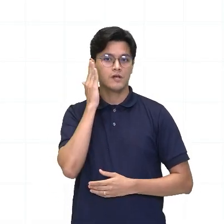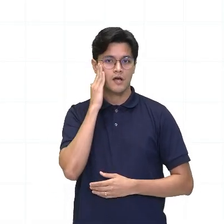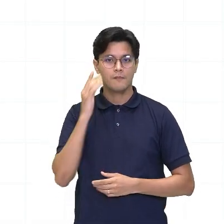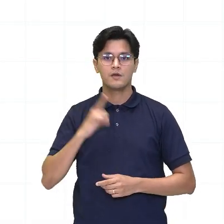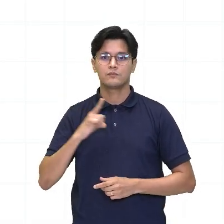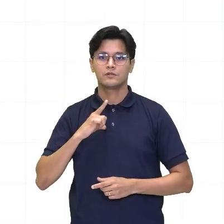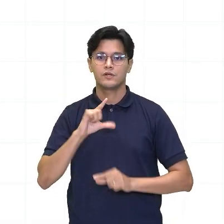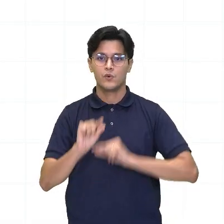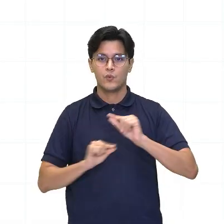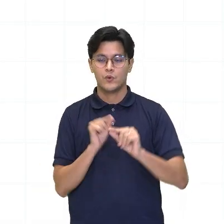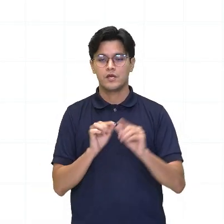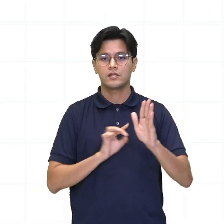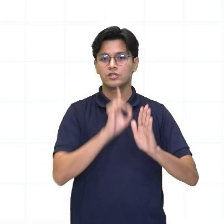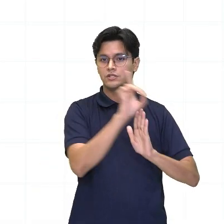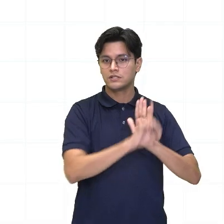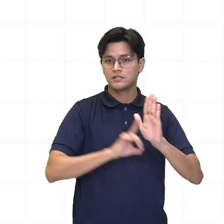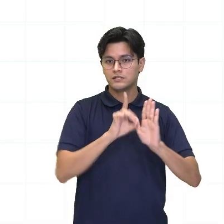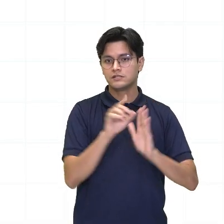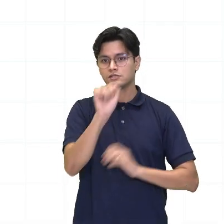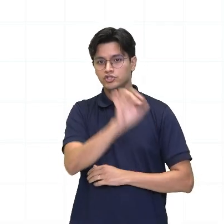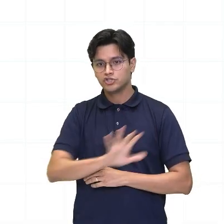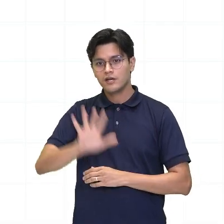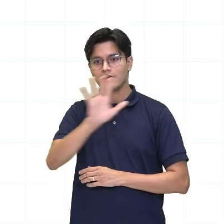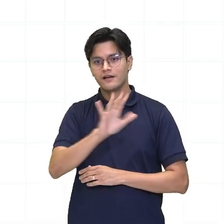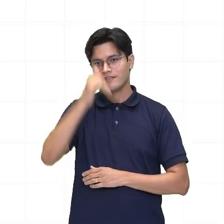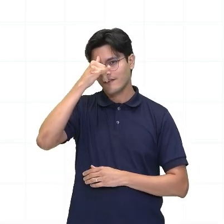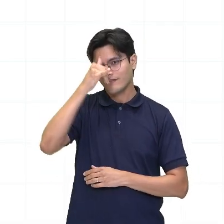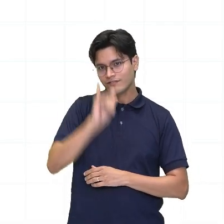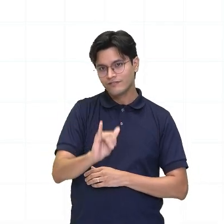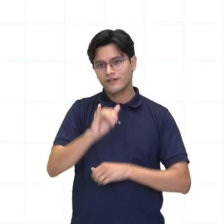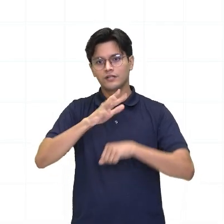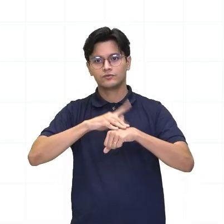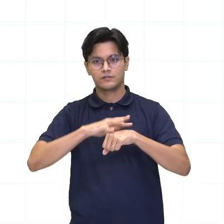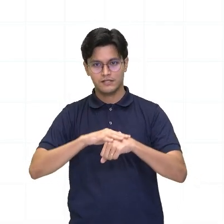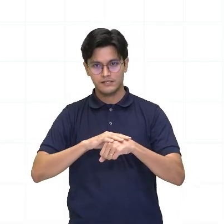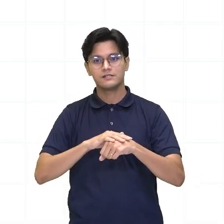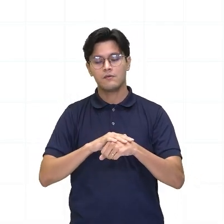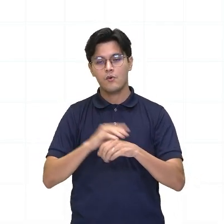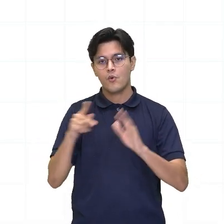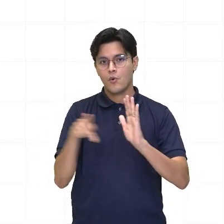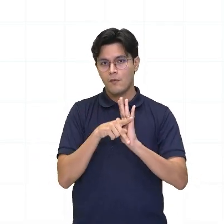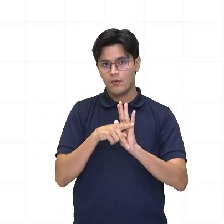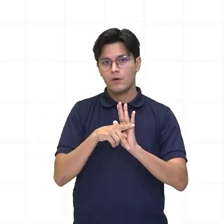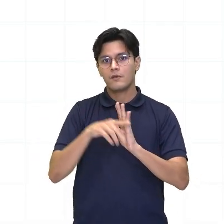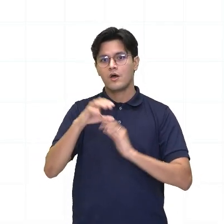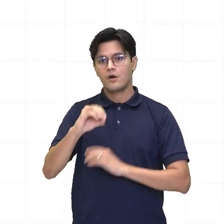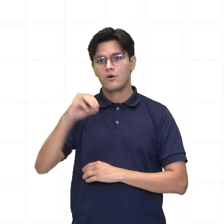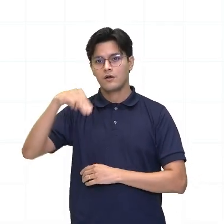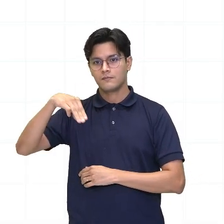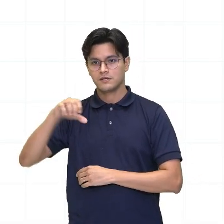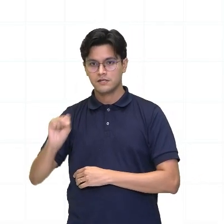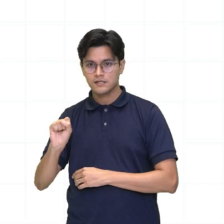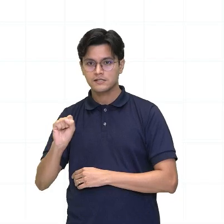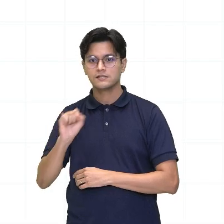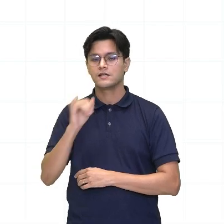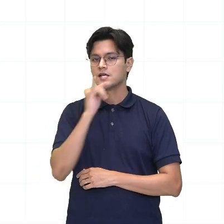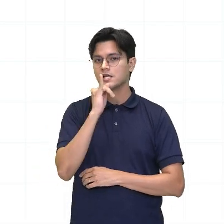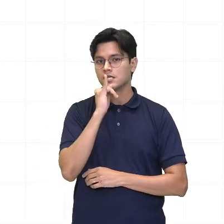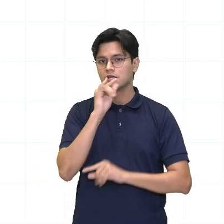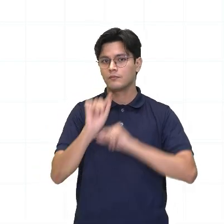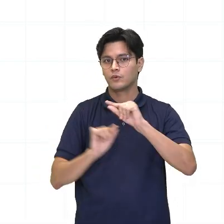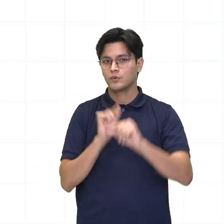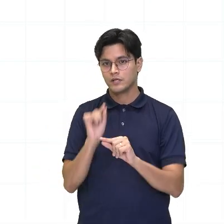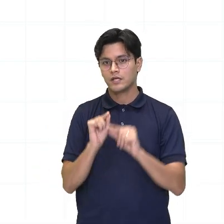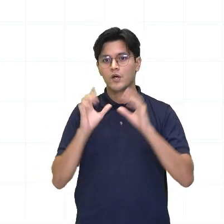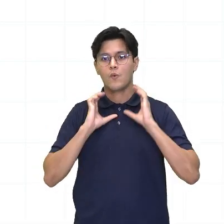para a prevenção dessas doenças, que são declaradas pela OMS. A mudança de comportamento é um elemento crucial na